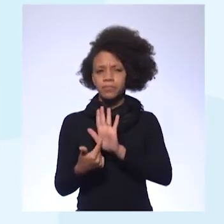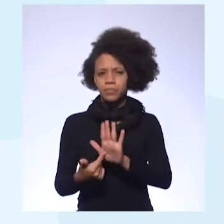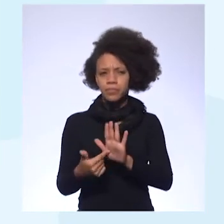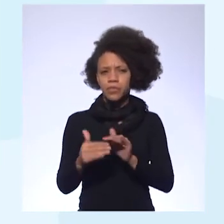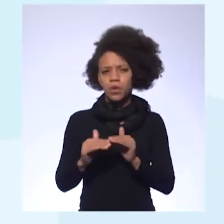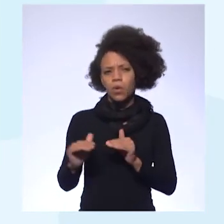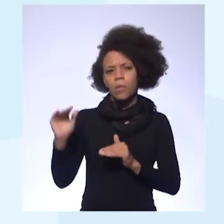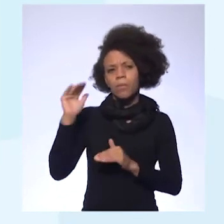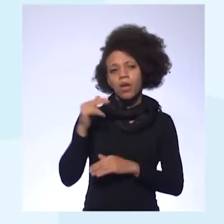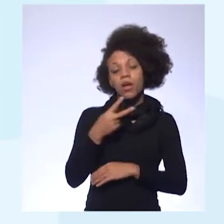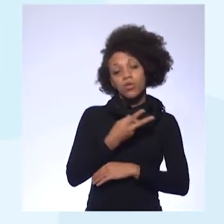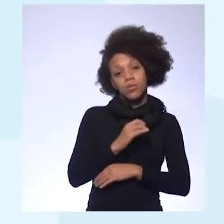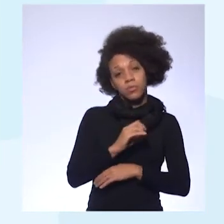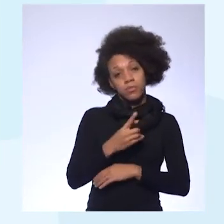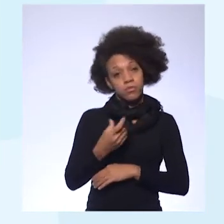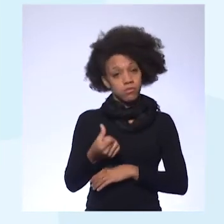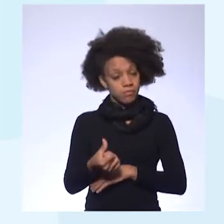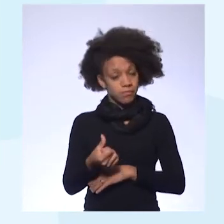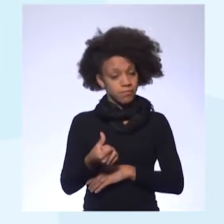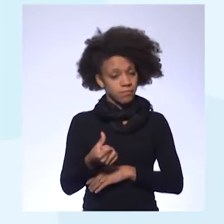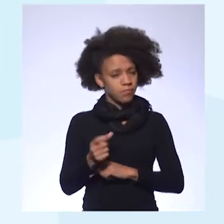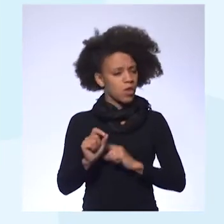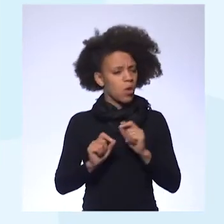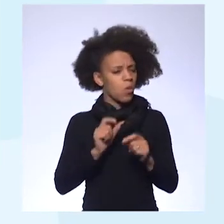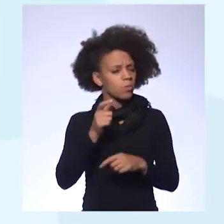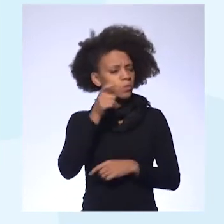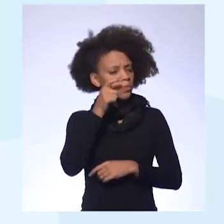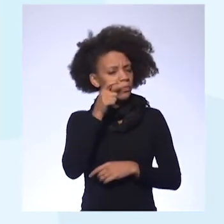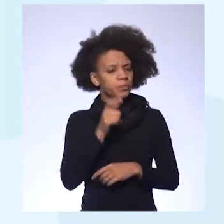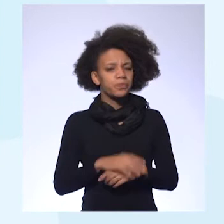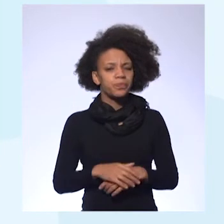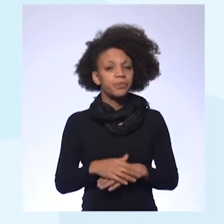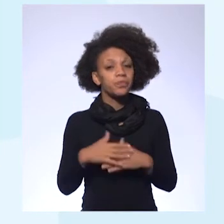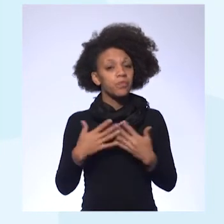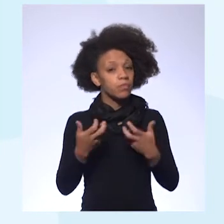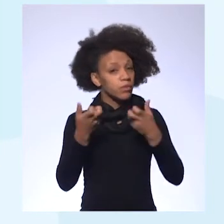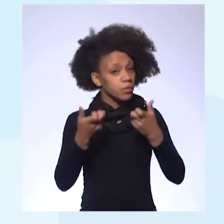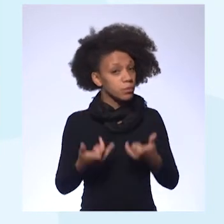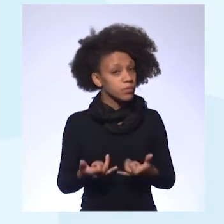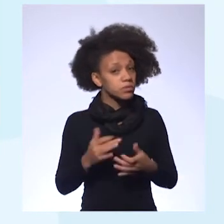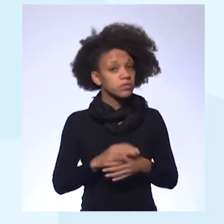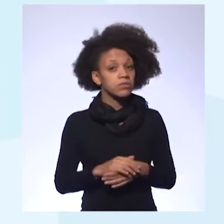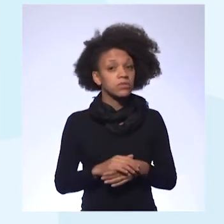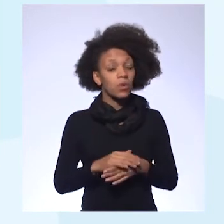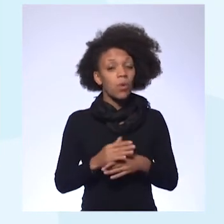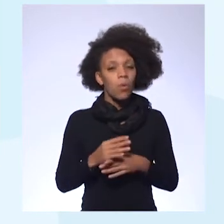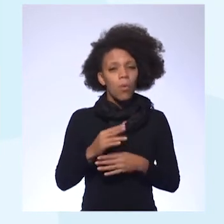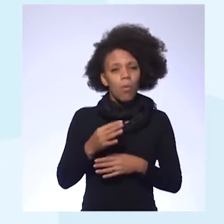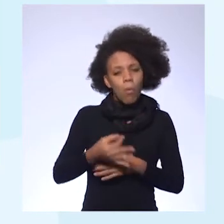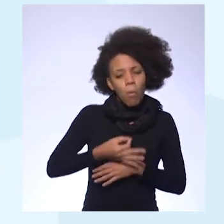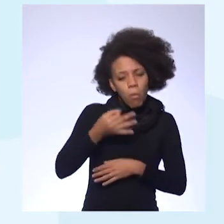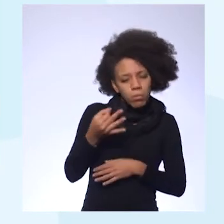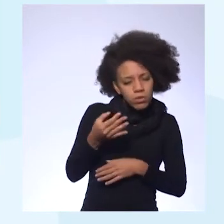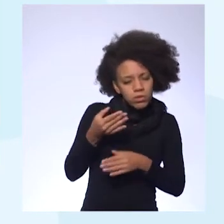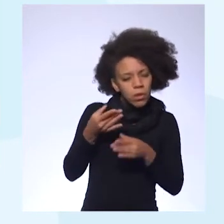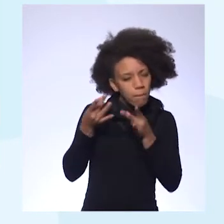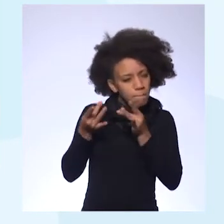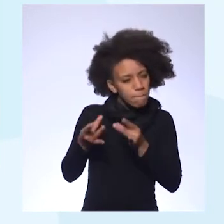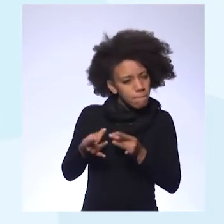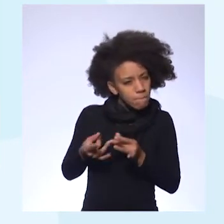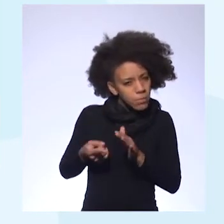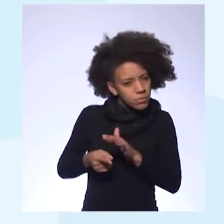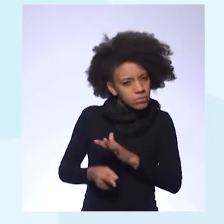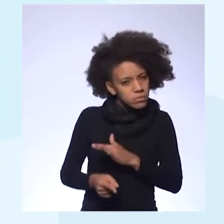produtores de 2016. O que é interessante? Como nós estamos falando desses recursos com um olhar um pouco mais apurado para